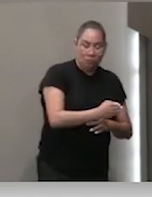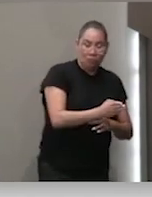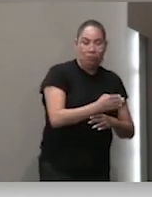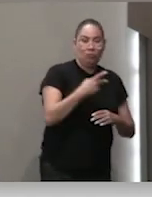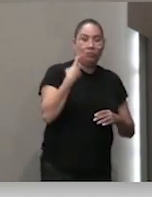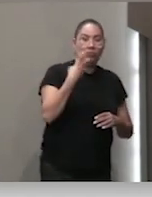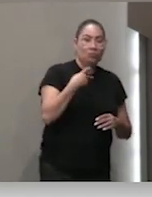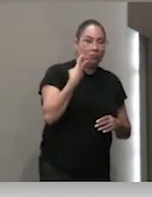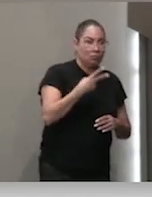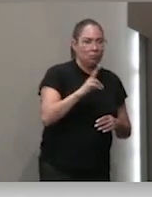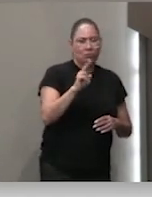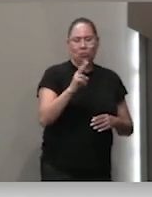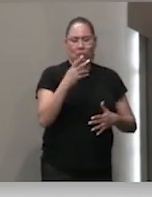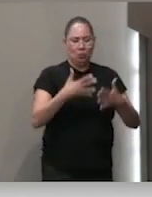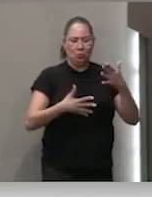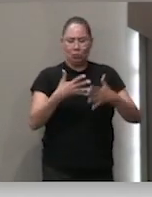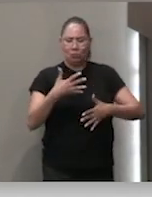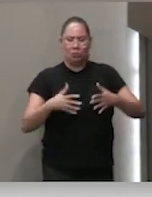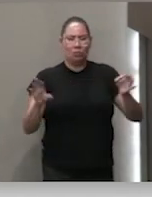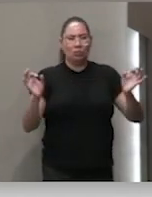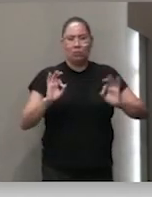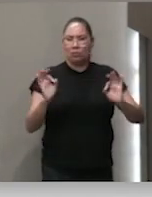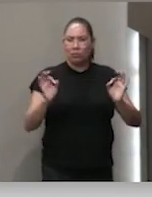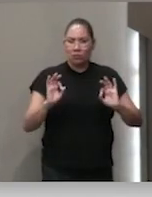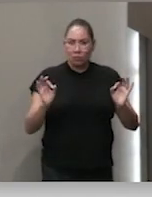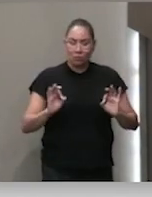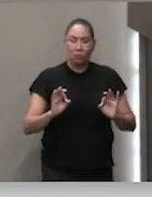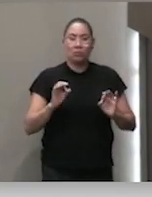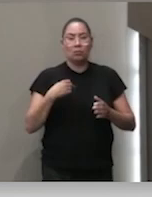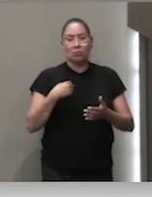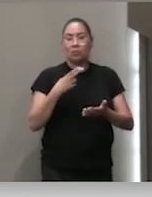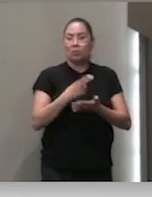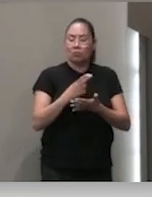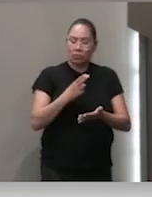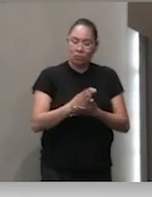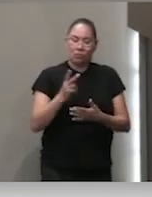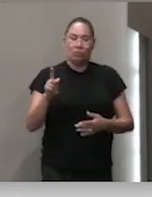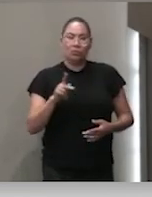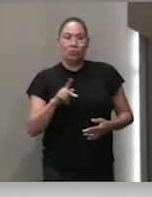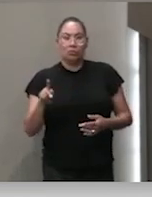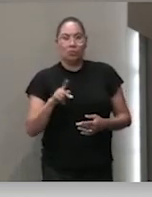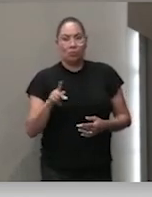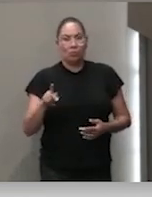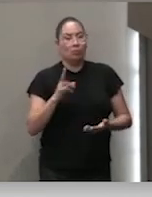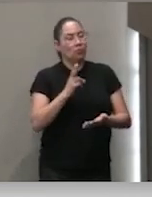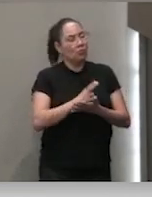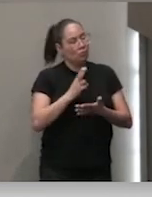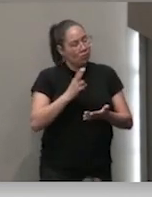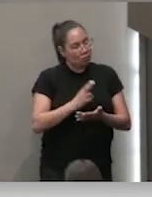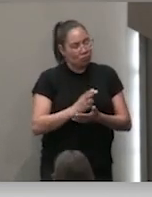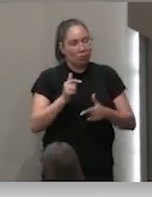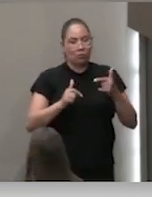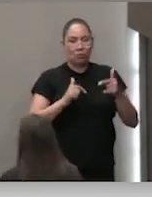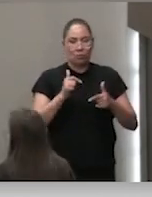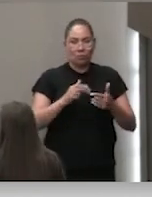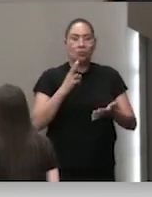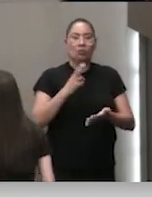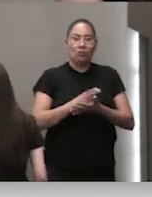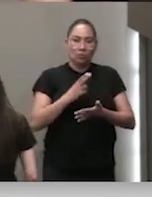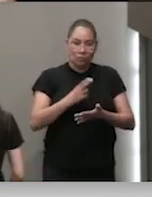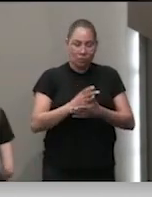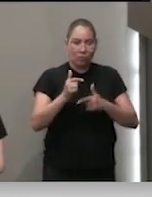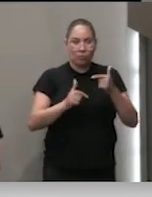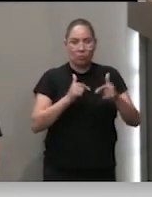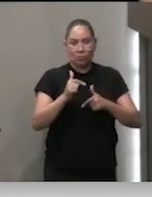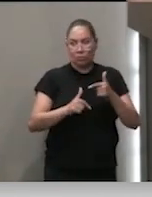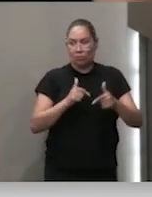me envergonho disso, de jeito nenhum. Então, continuei como professor, sempre atuante, continuo